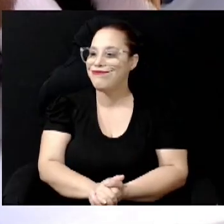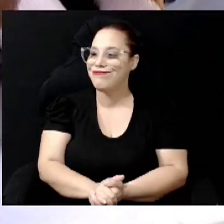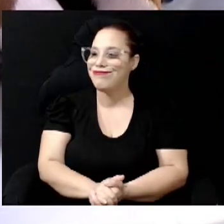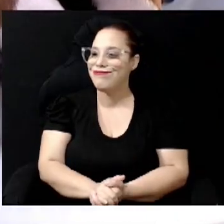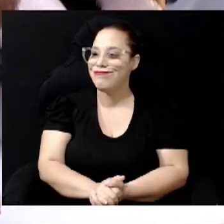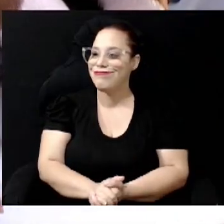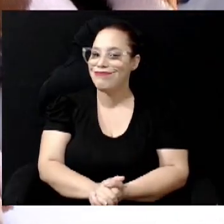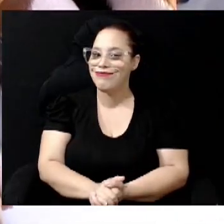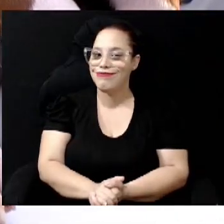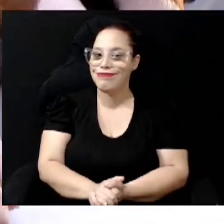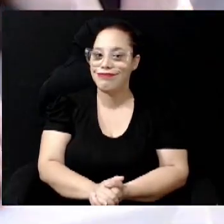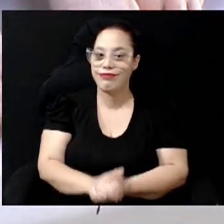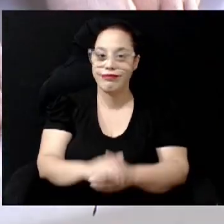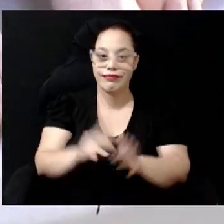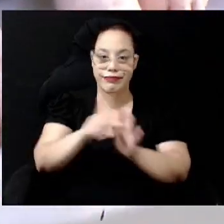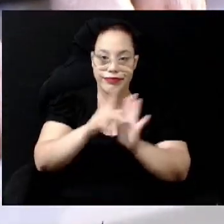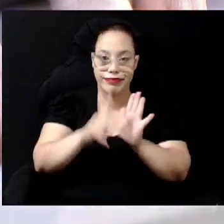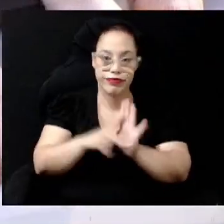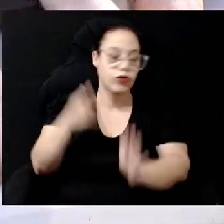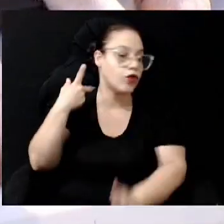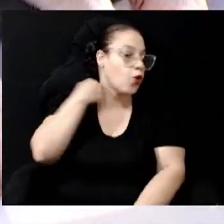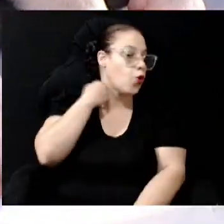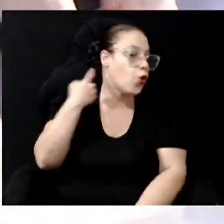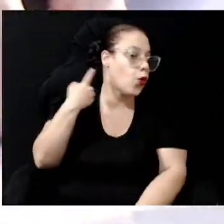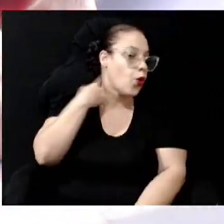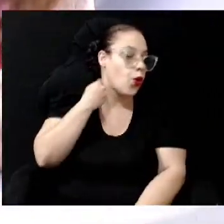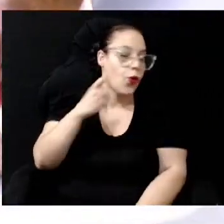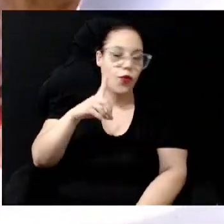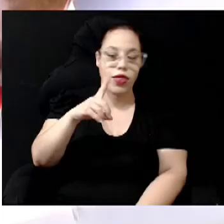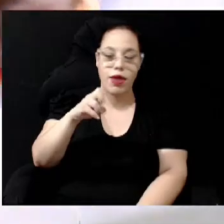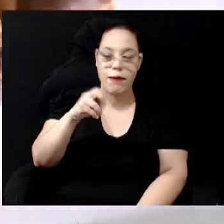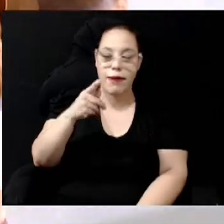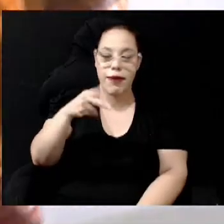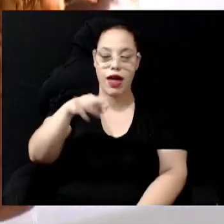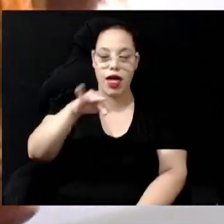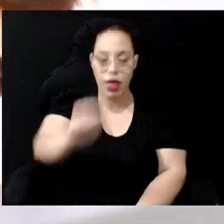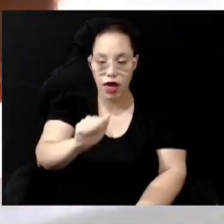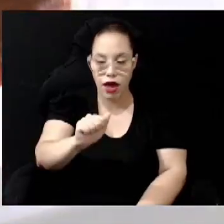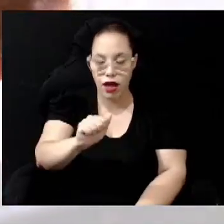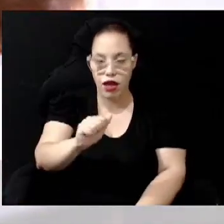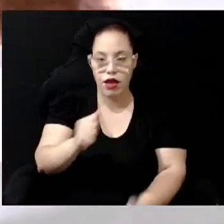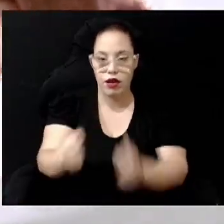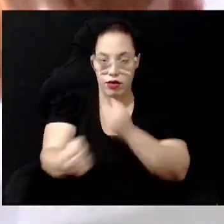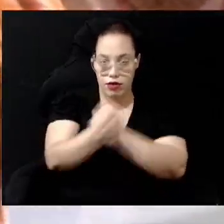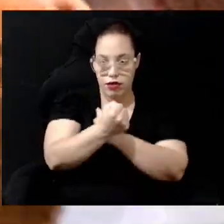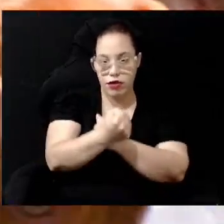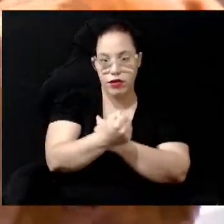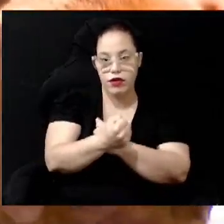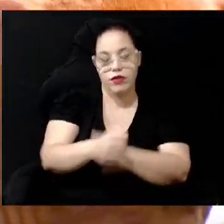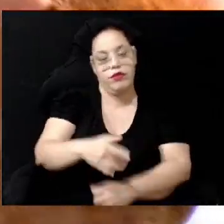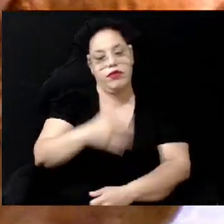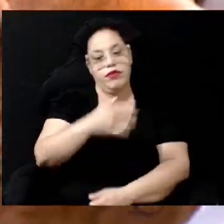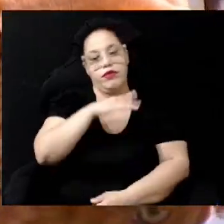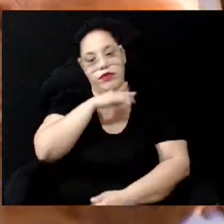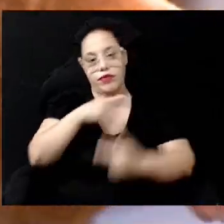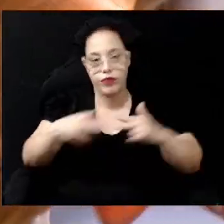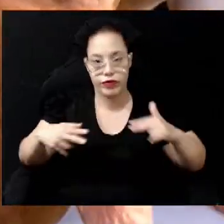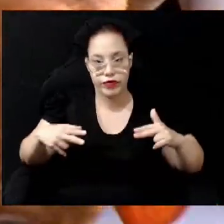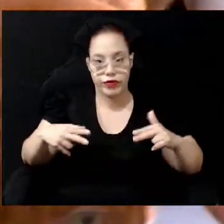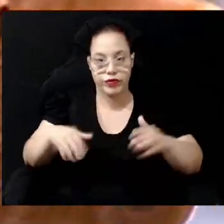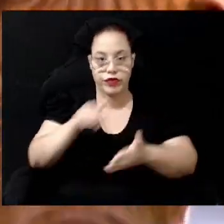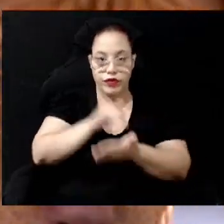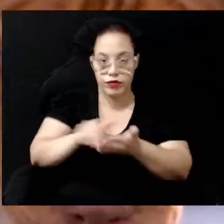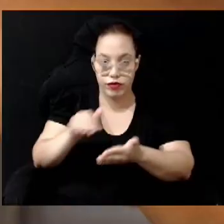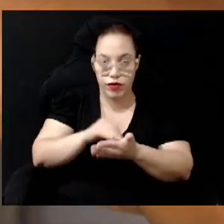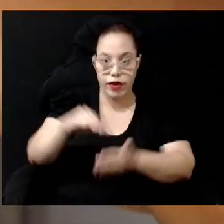O programa de microchipagem do DPBEA, o Departamento de Proteção e Bem-Estar Animal, órgão da Secretaria Municipal